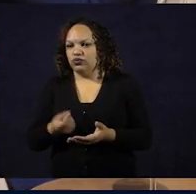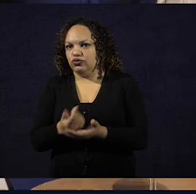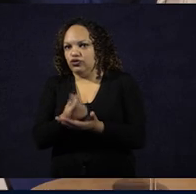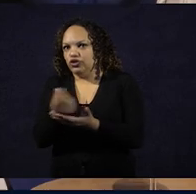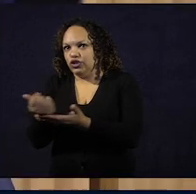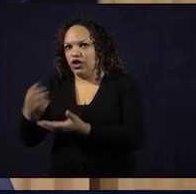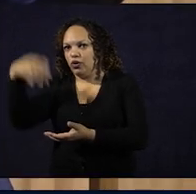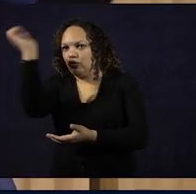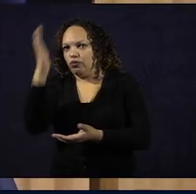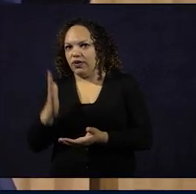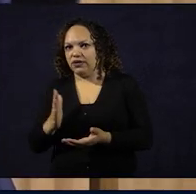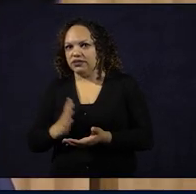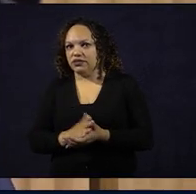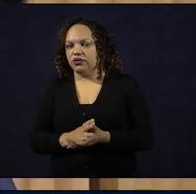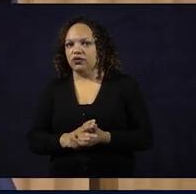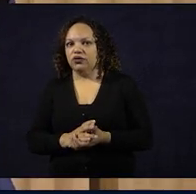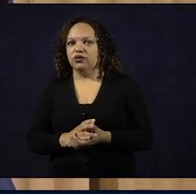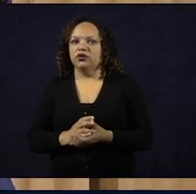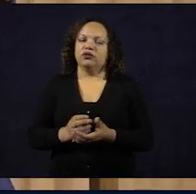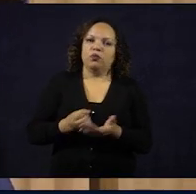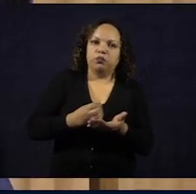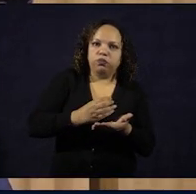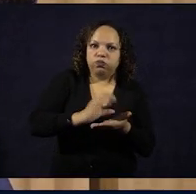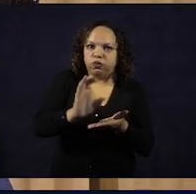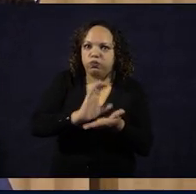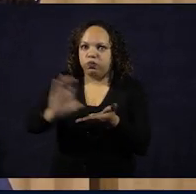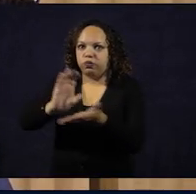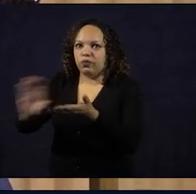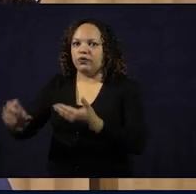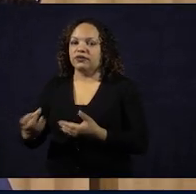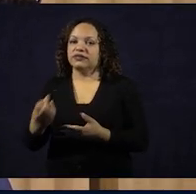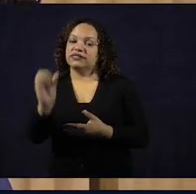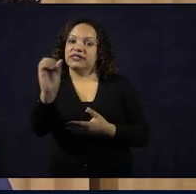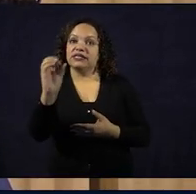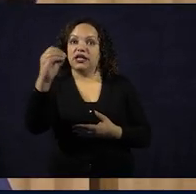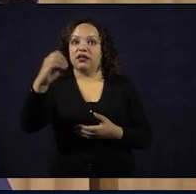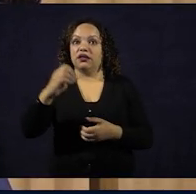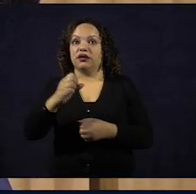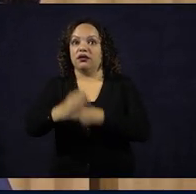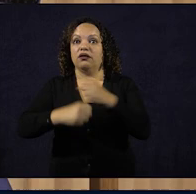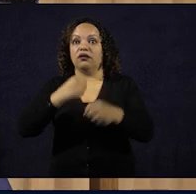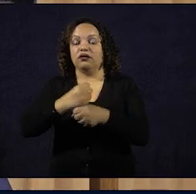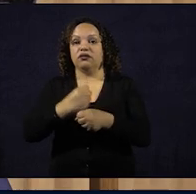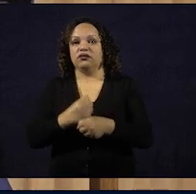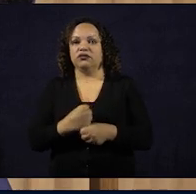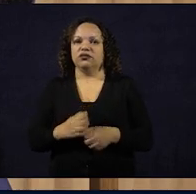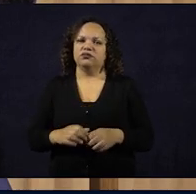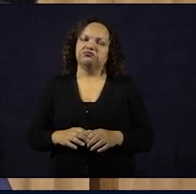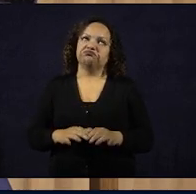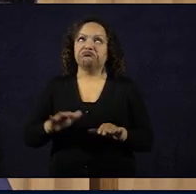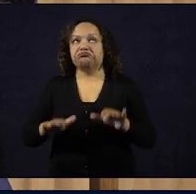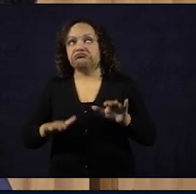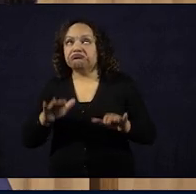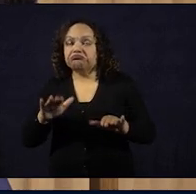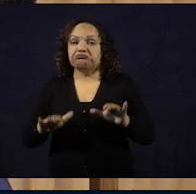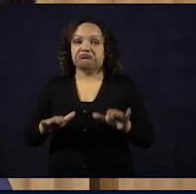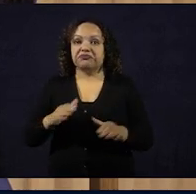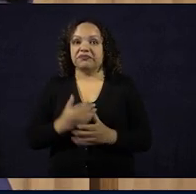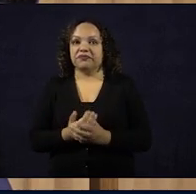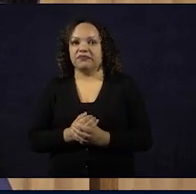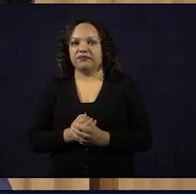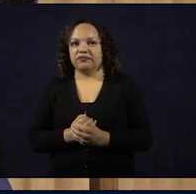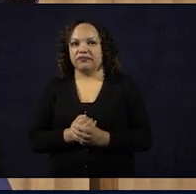ntnb nesse momento é por 60 anos na verdade não 60 anos falei bobagem